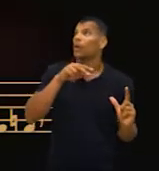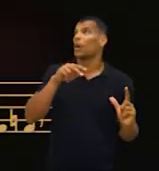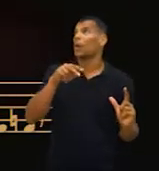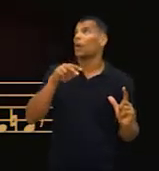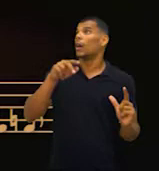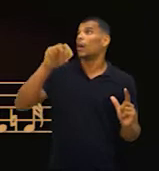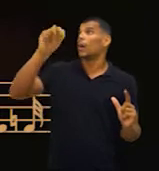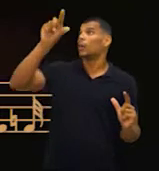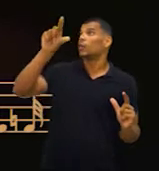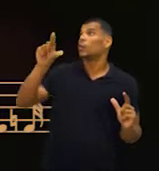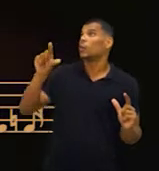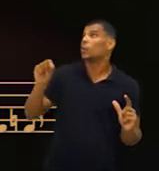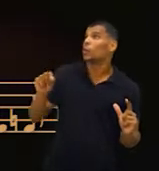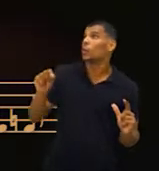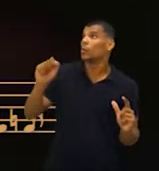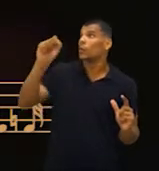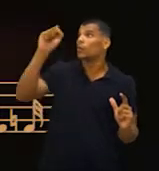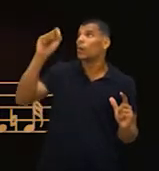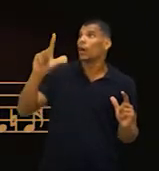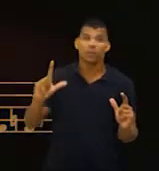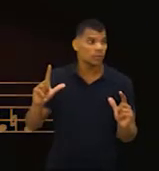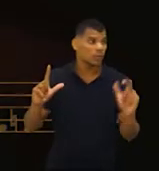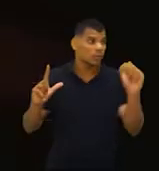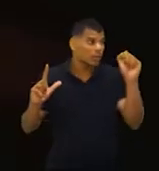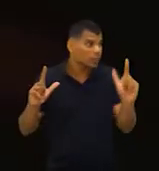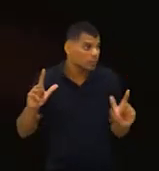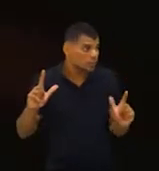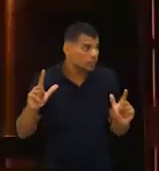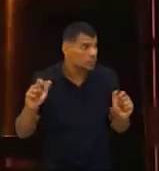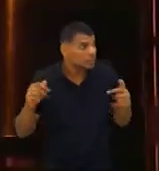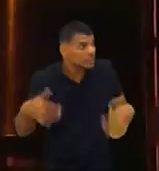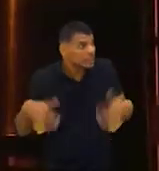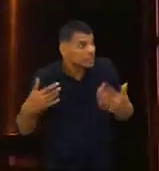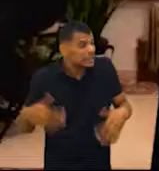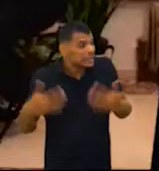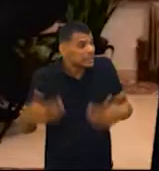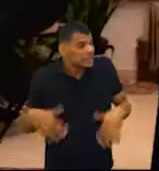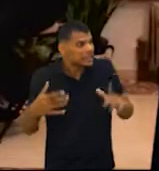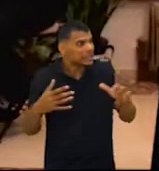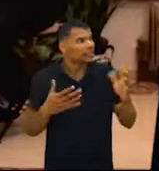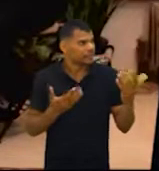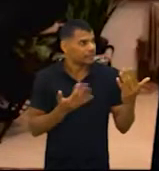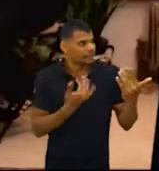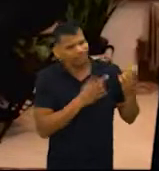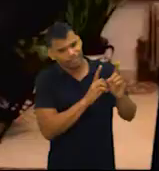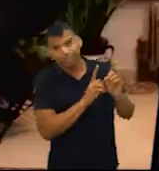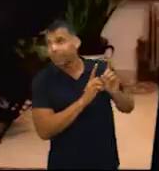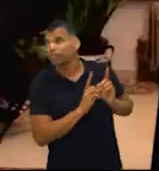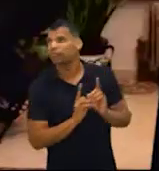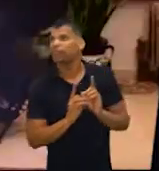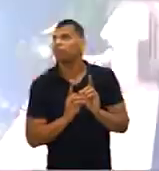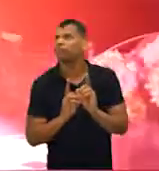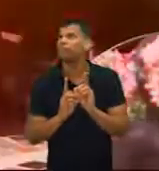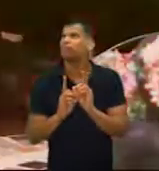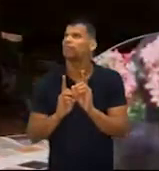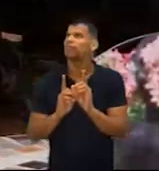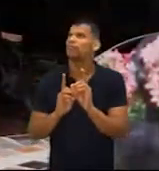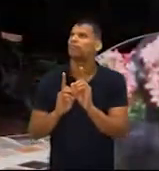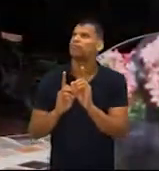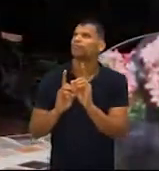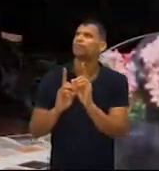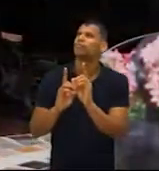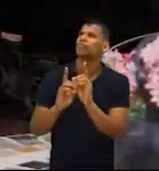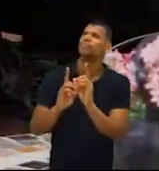de farol de moto, azul celeste me ganha no ato, uma carona pra